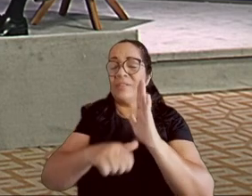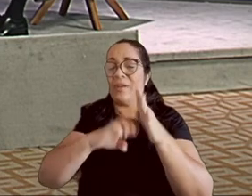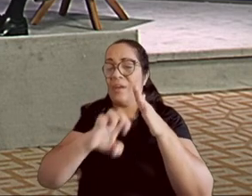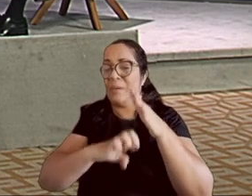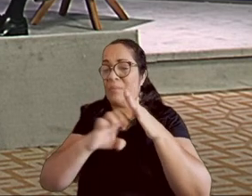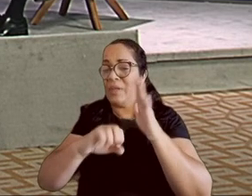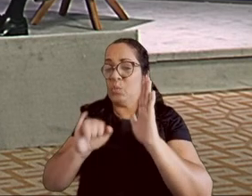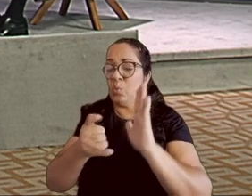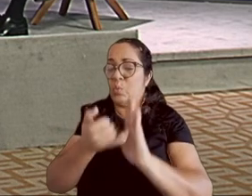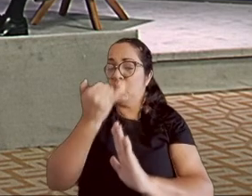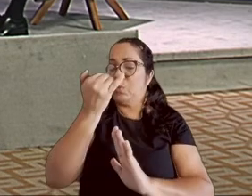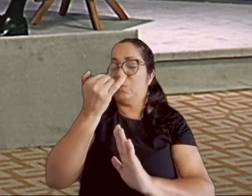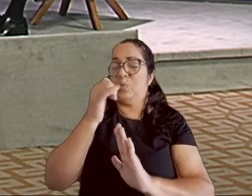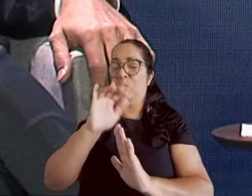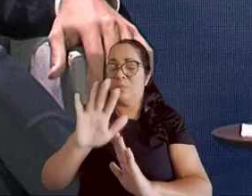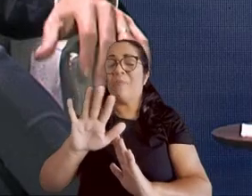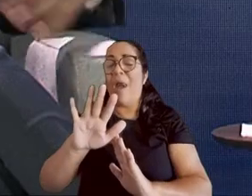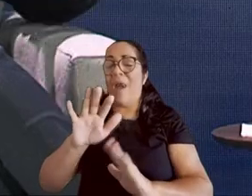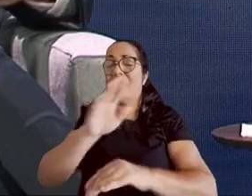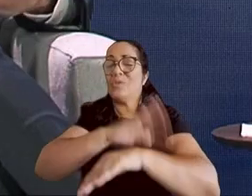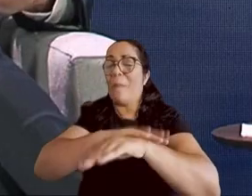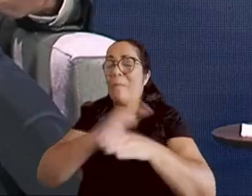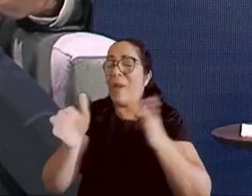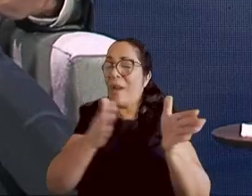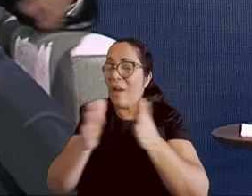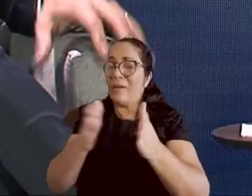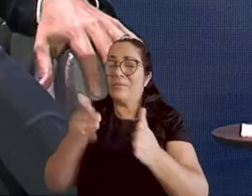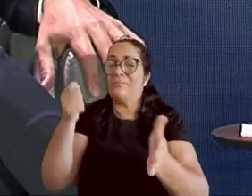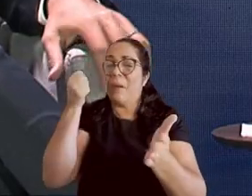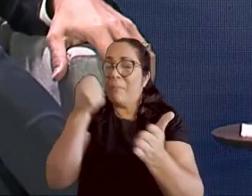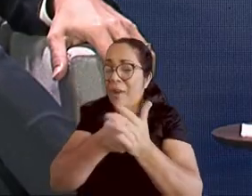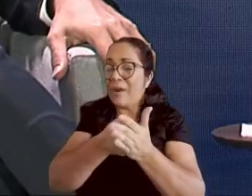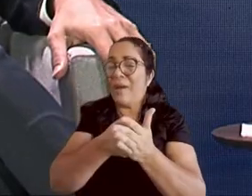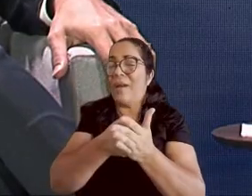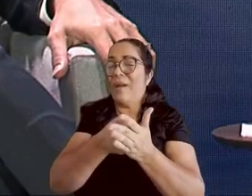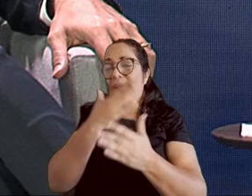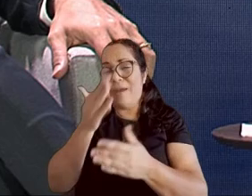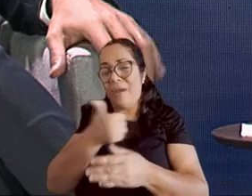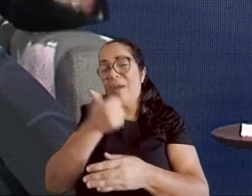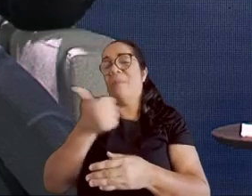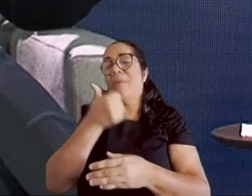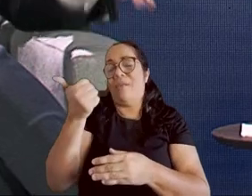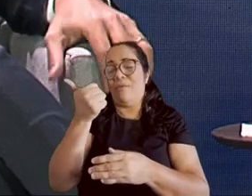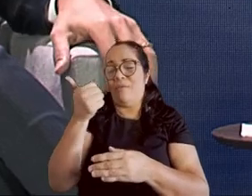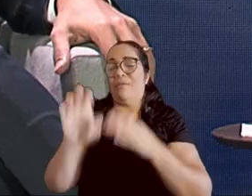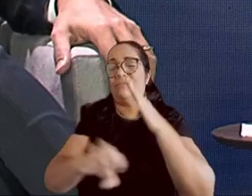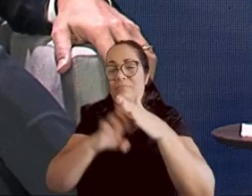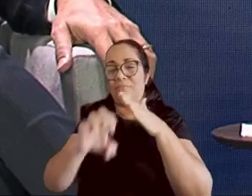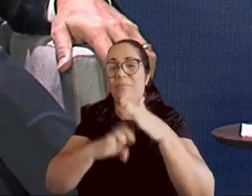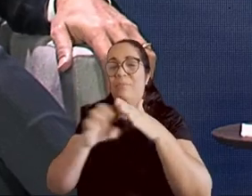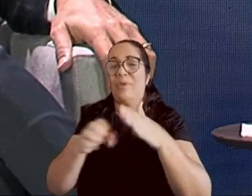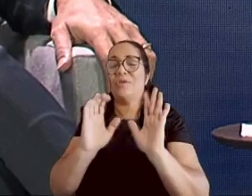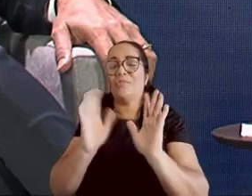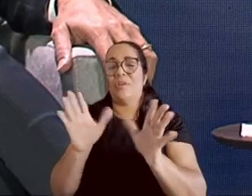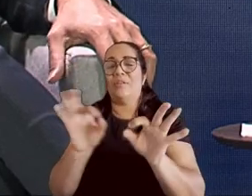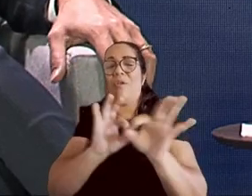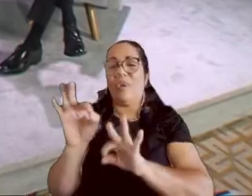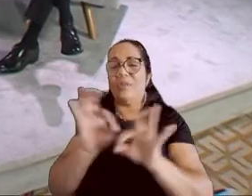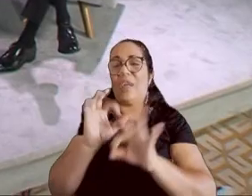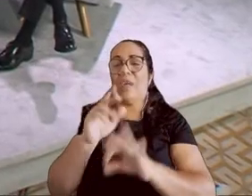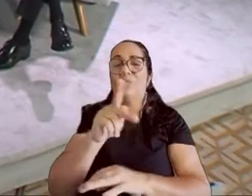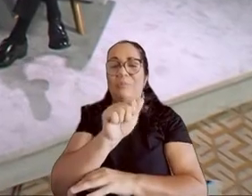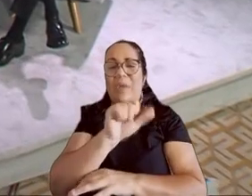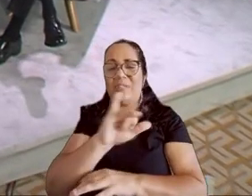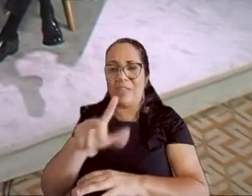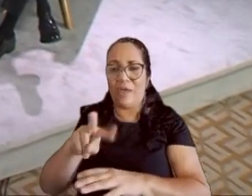positivo das empresas têm feito o trabalho de casa e tá um pouco melhor Preparadas para lidar com com os passivos em diante um perfeito